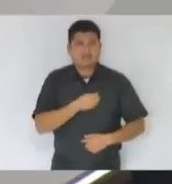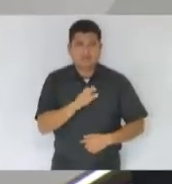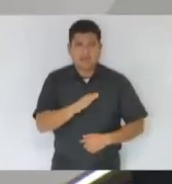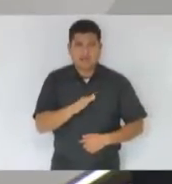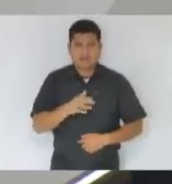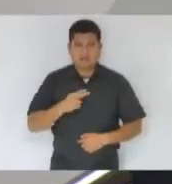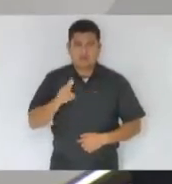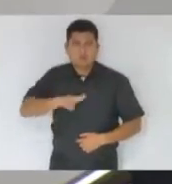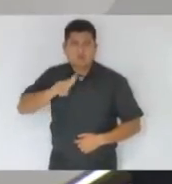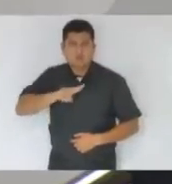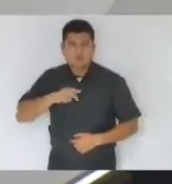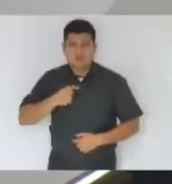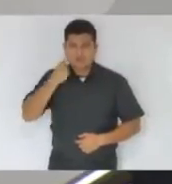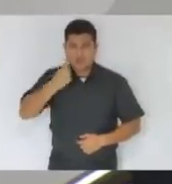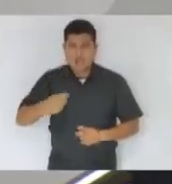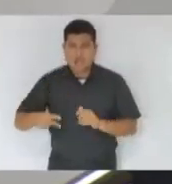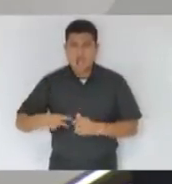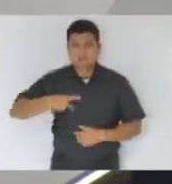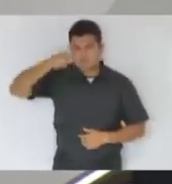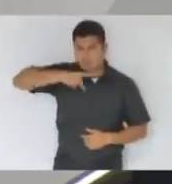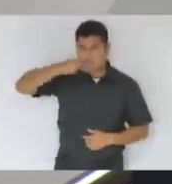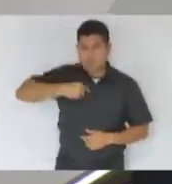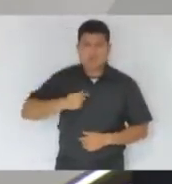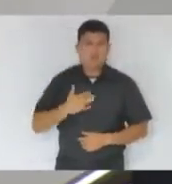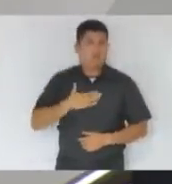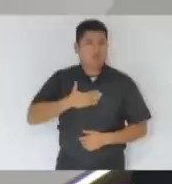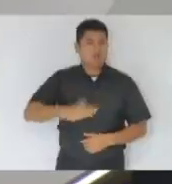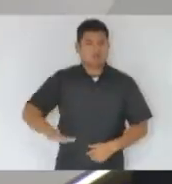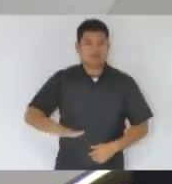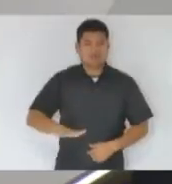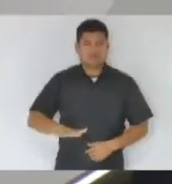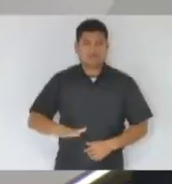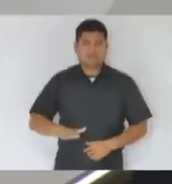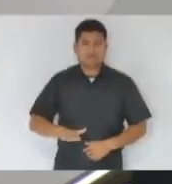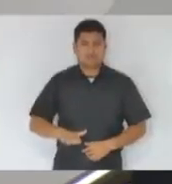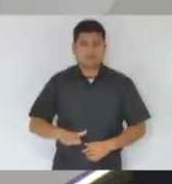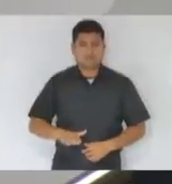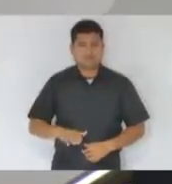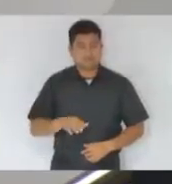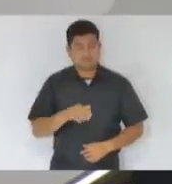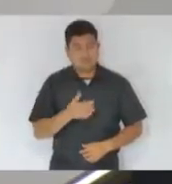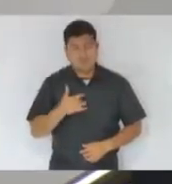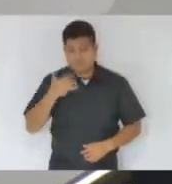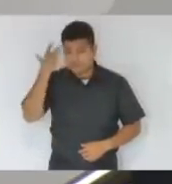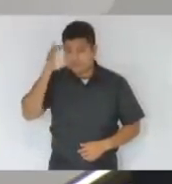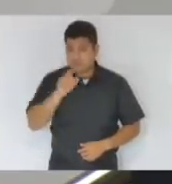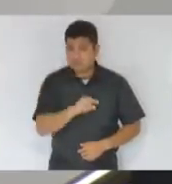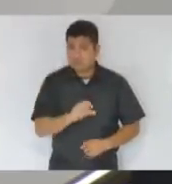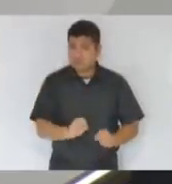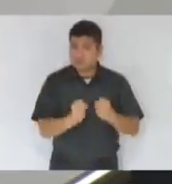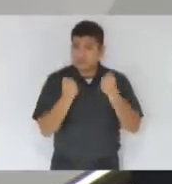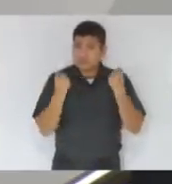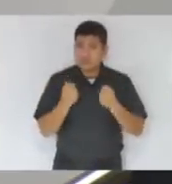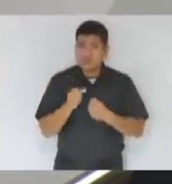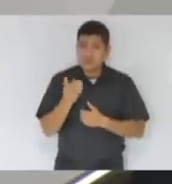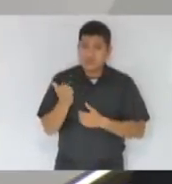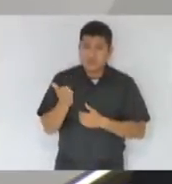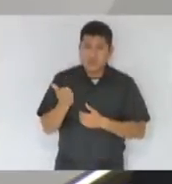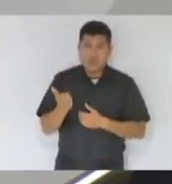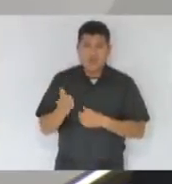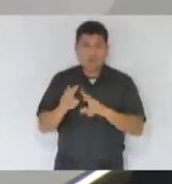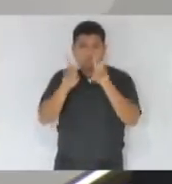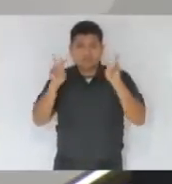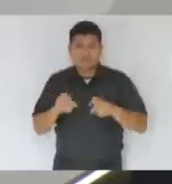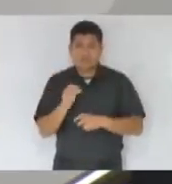O que o prefeito de Itajaí falou para ele, se é que ele falou, que ele não está aqui para se defender, sobre Oswaldo Reis, sobre a empresa